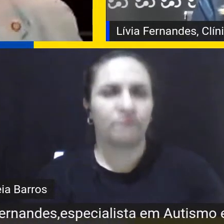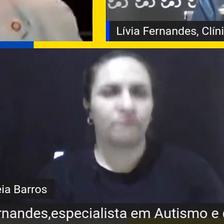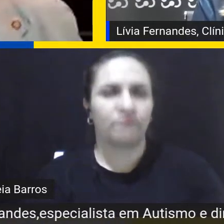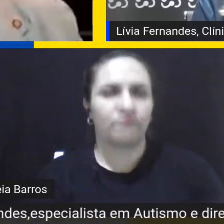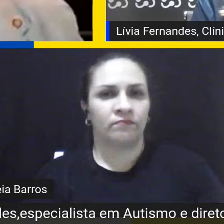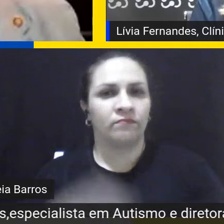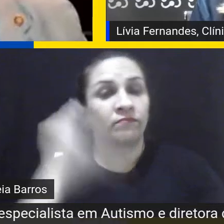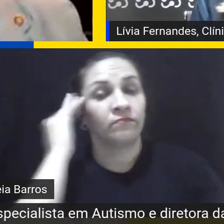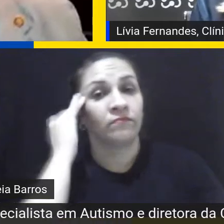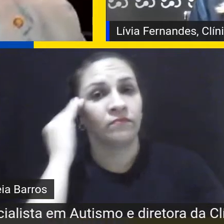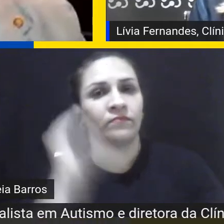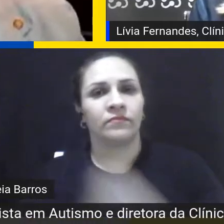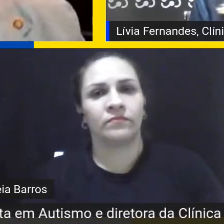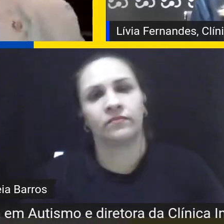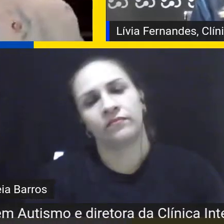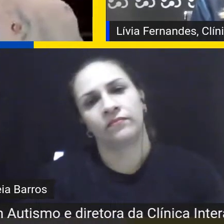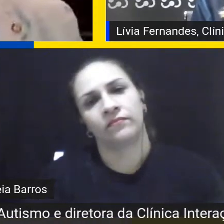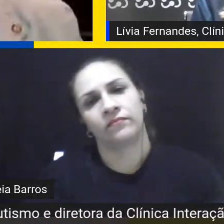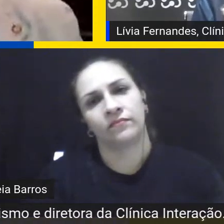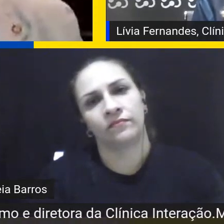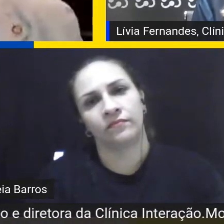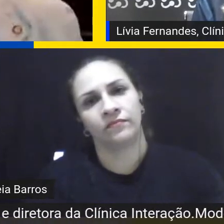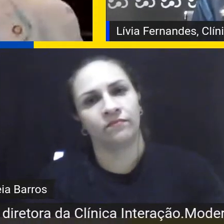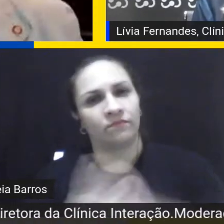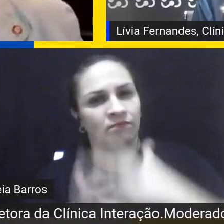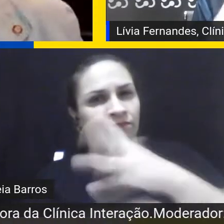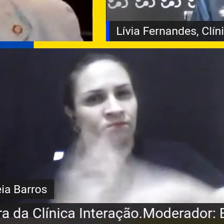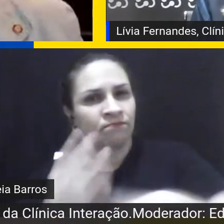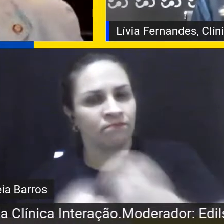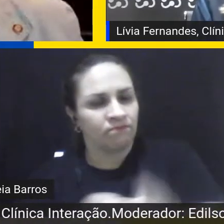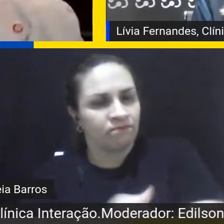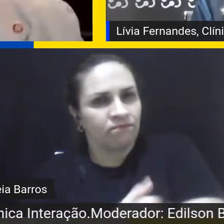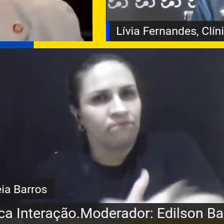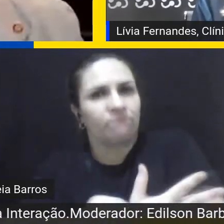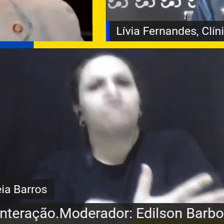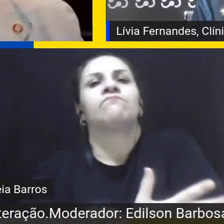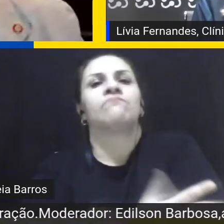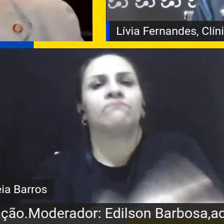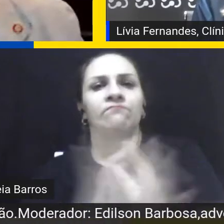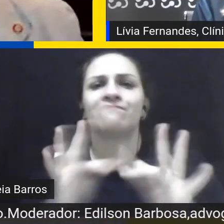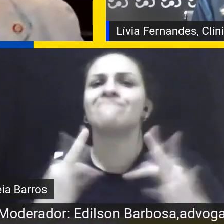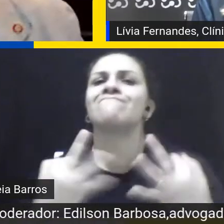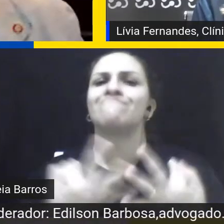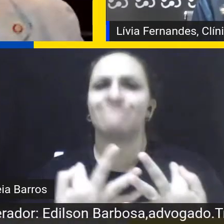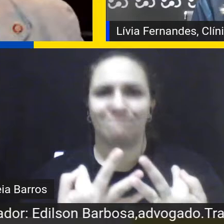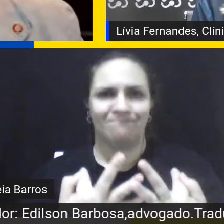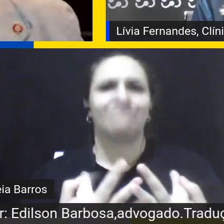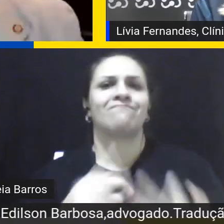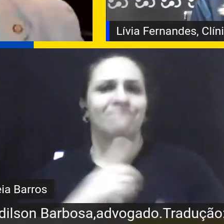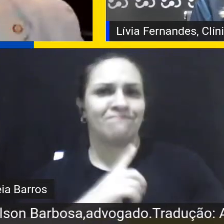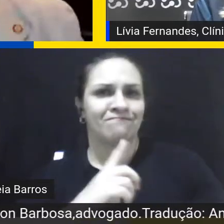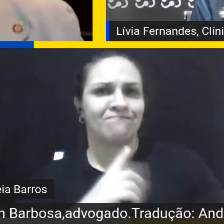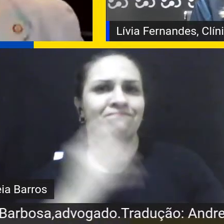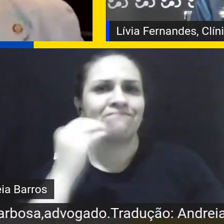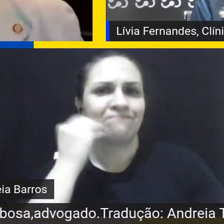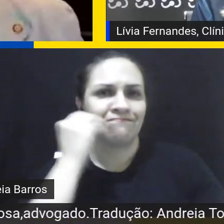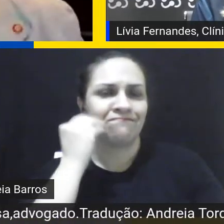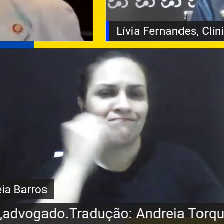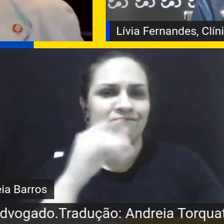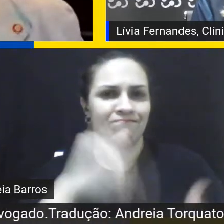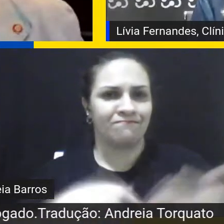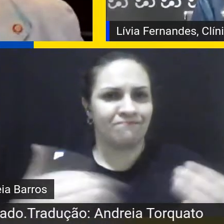para entender esse emaranhado de emoções que toda a família passa com esse diagnóstico